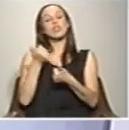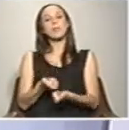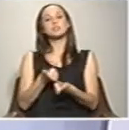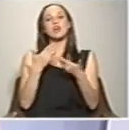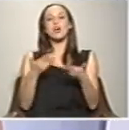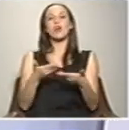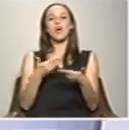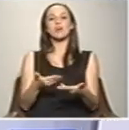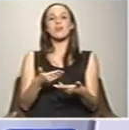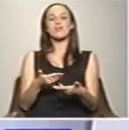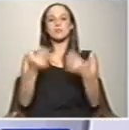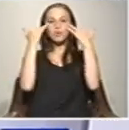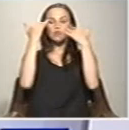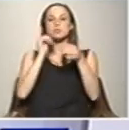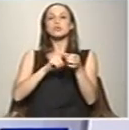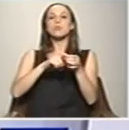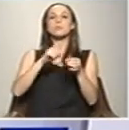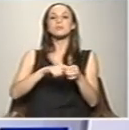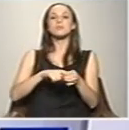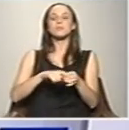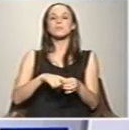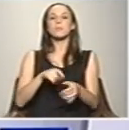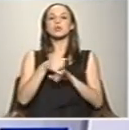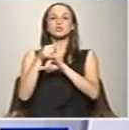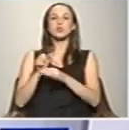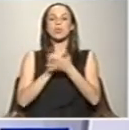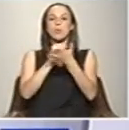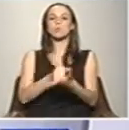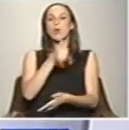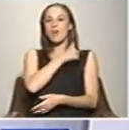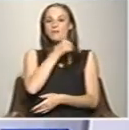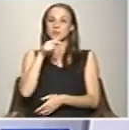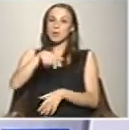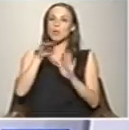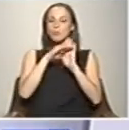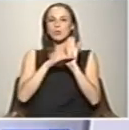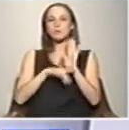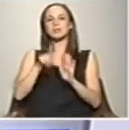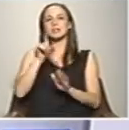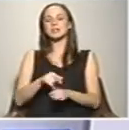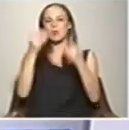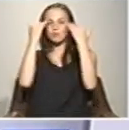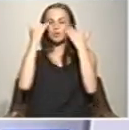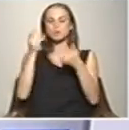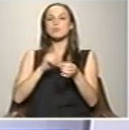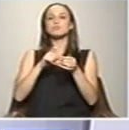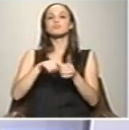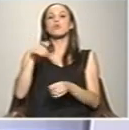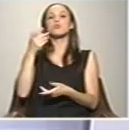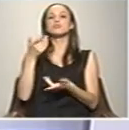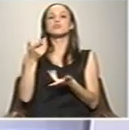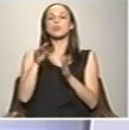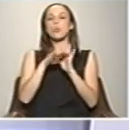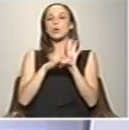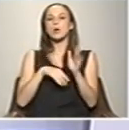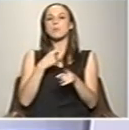agora, vamos às notícias dos parceiros. A Associação de Apoio à Vítima está cá hoje no programa e está também nas notícias dos parceiros do Sociedade Civil, porque lançou um